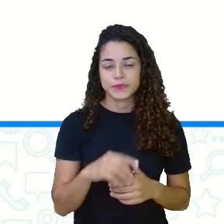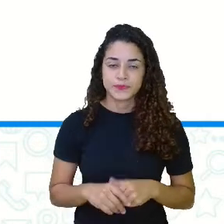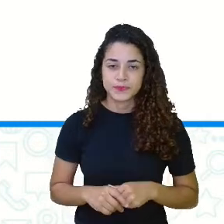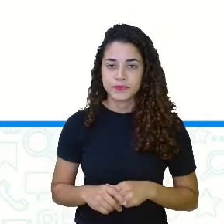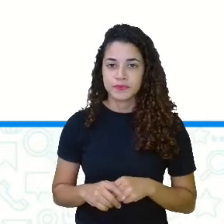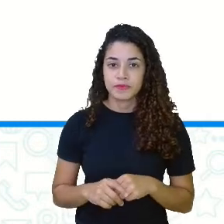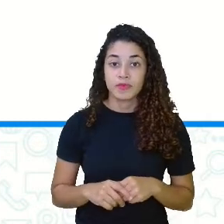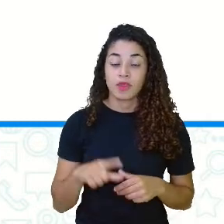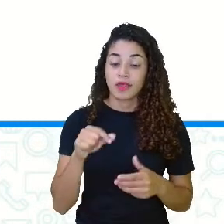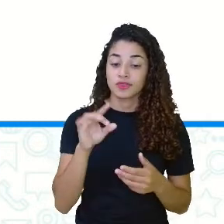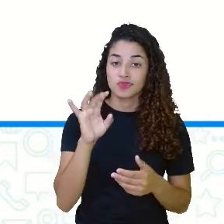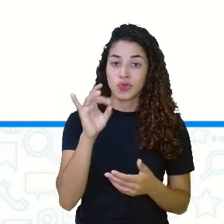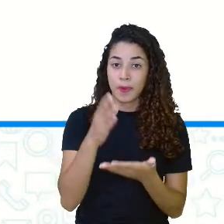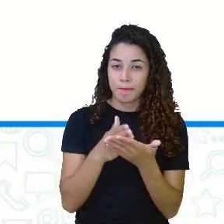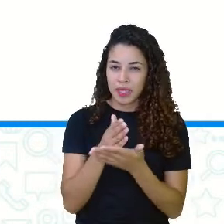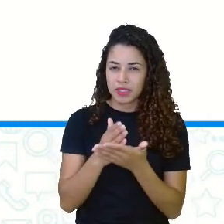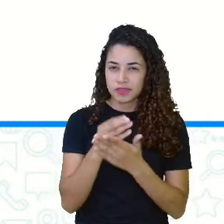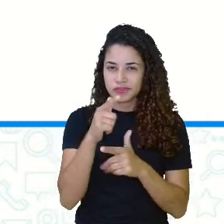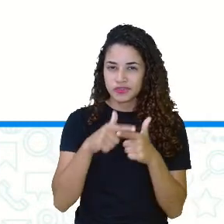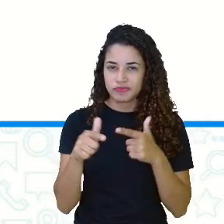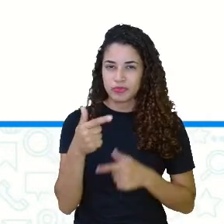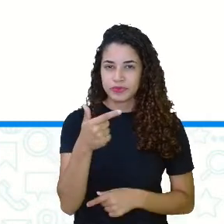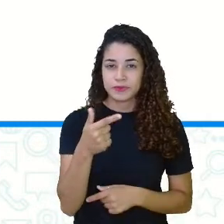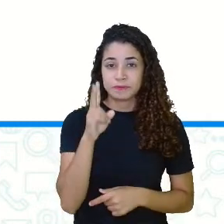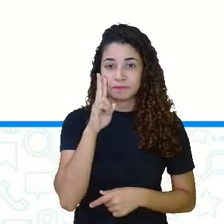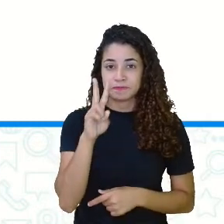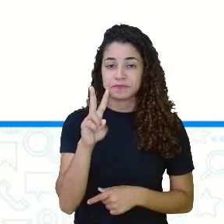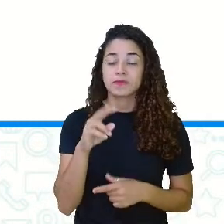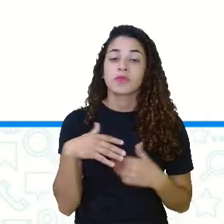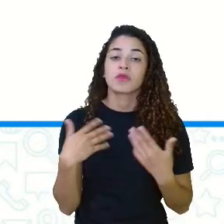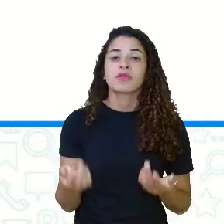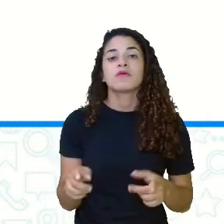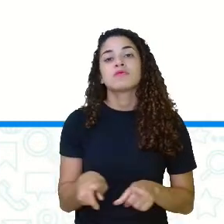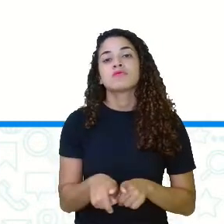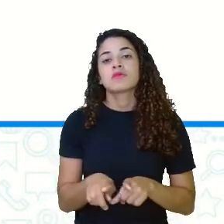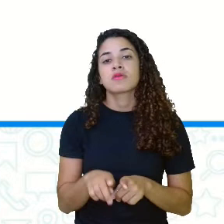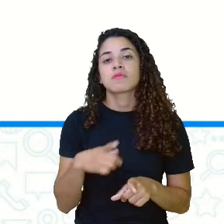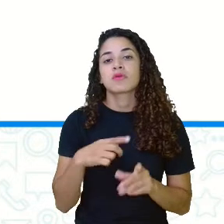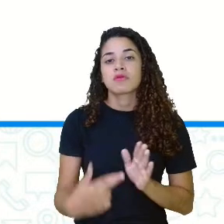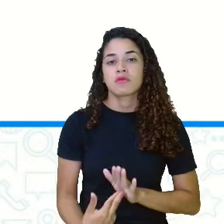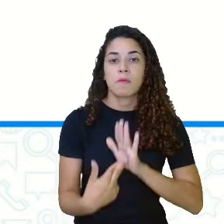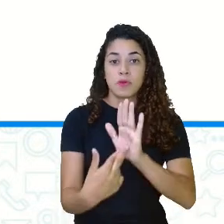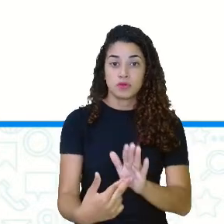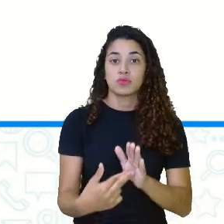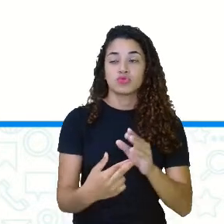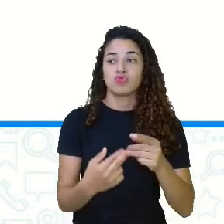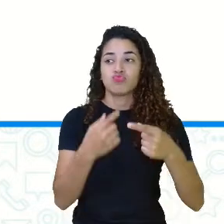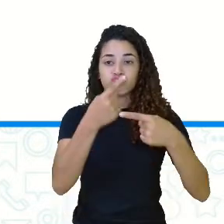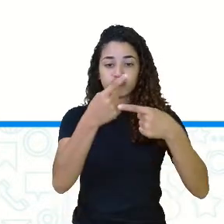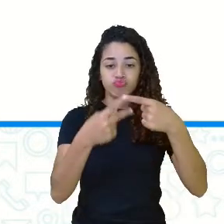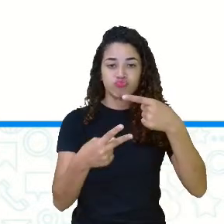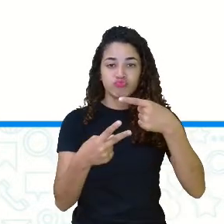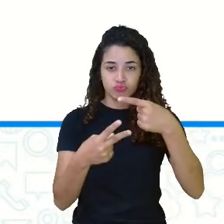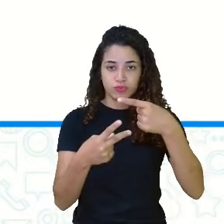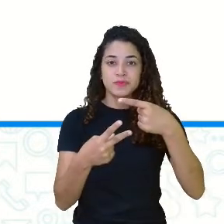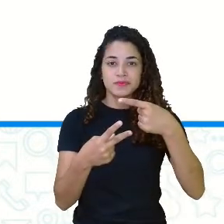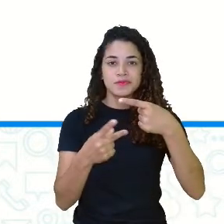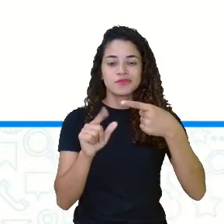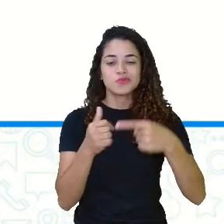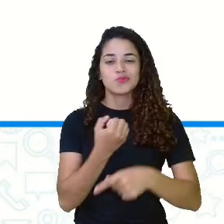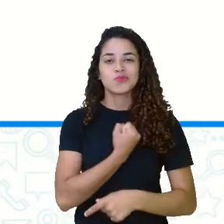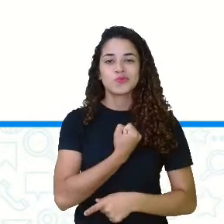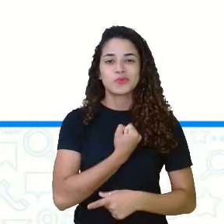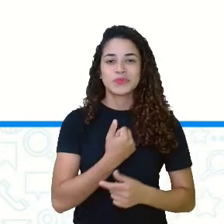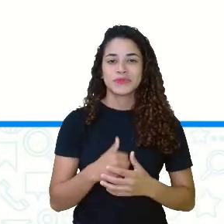que foi a metade do bolo. A representação 1 em cima e o 2 embaixo, olha lá,